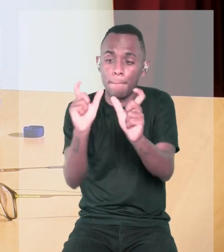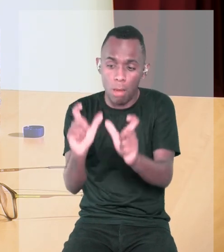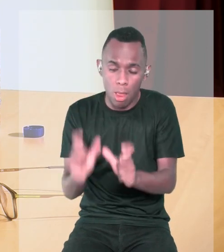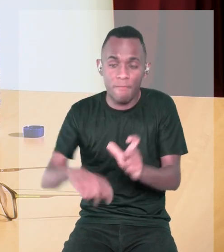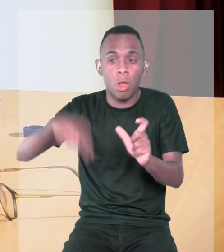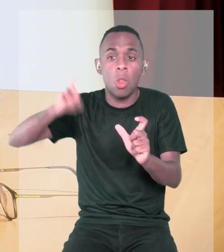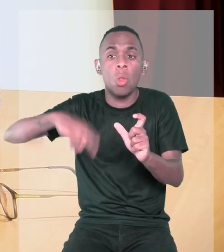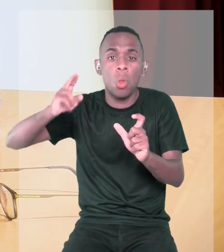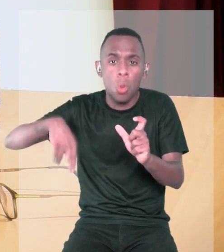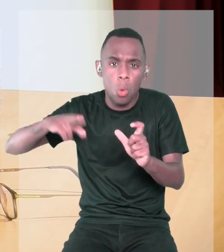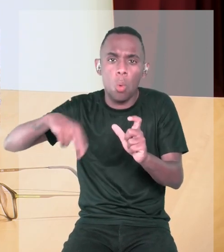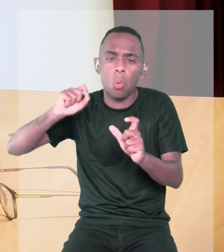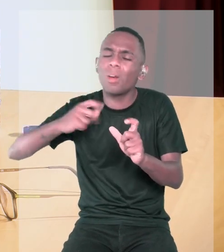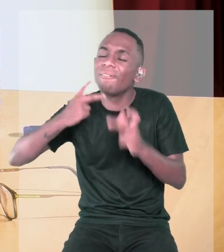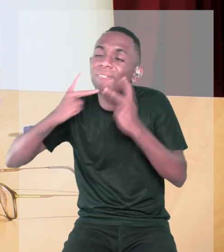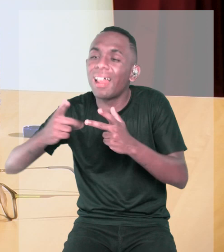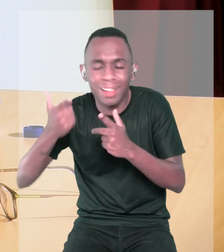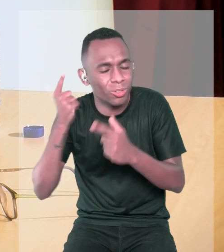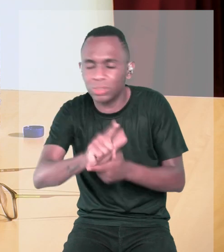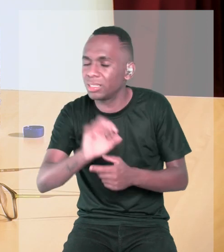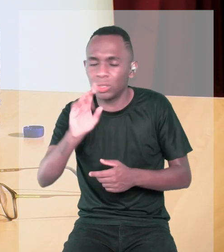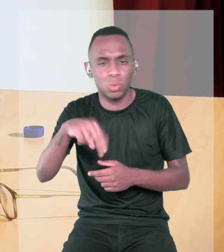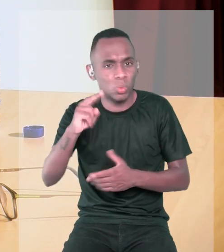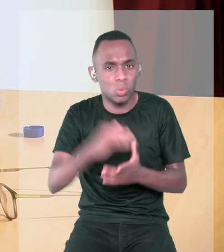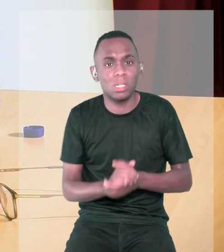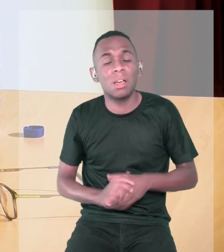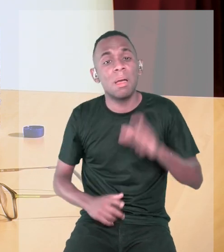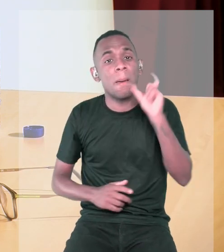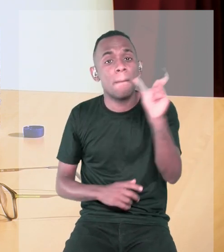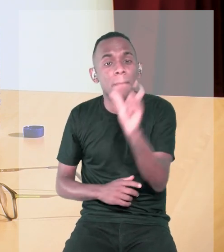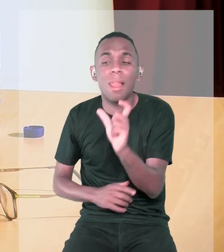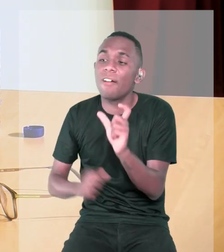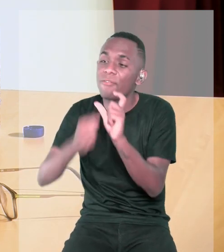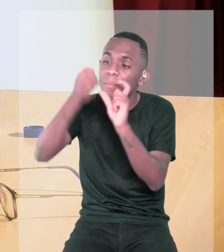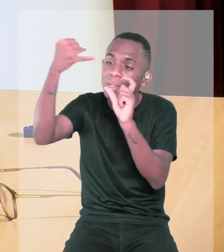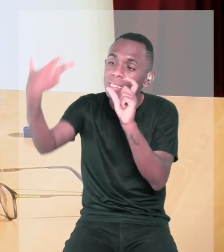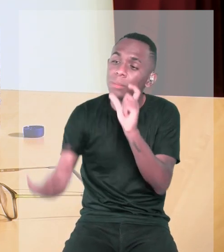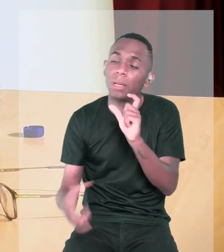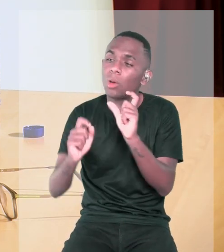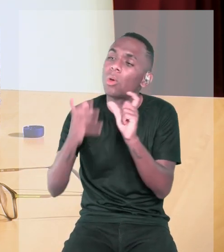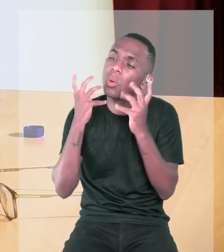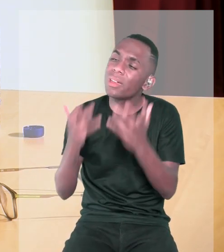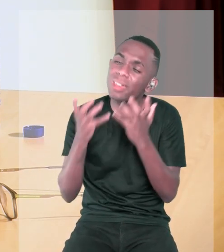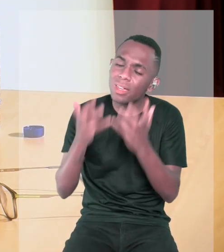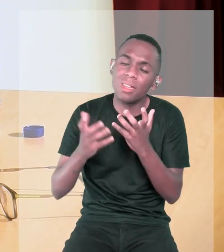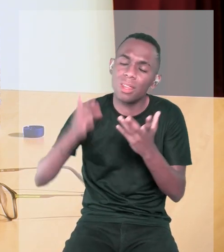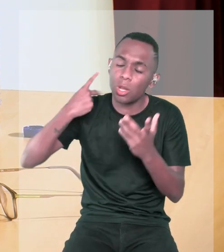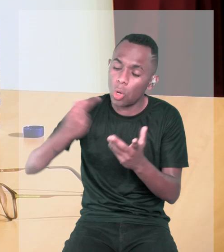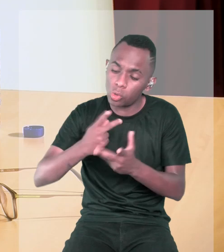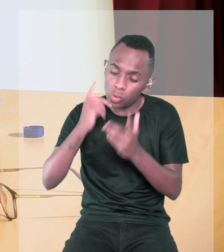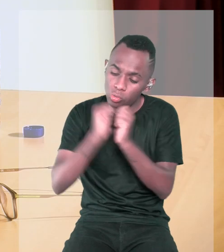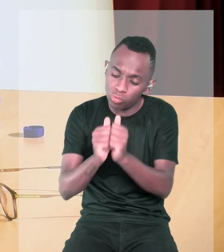encontrei palavras que nunca soubera pronunciar, palavras para lhe dizer que eu queria